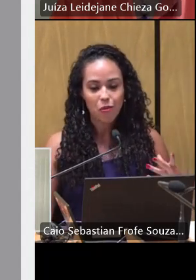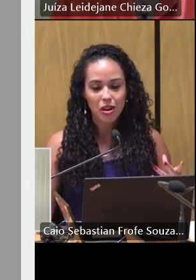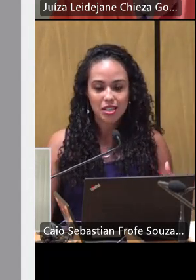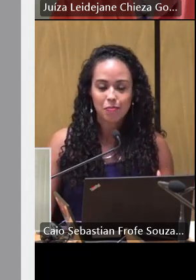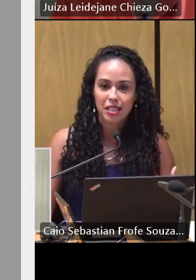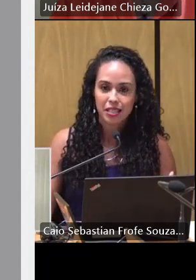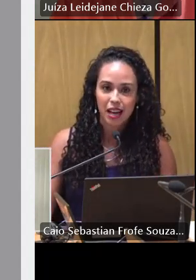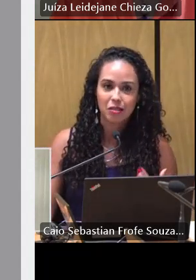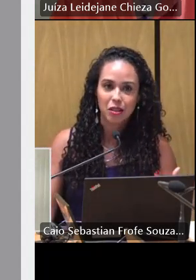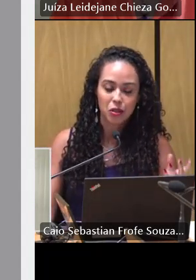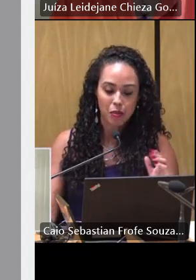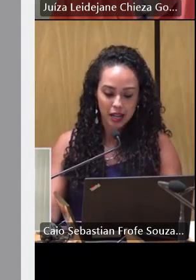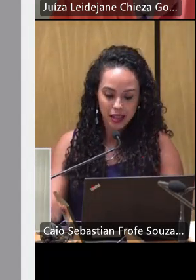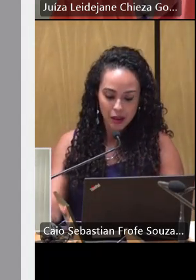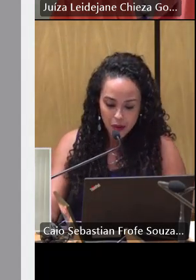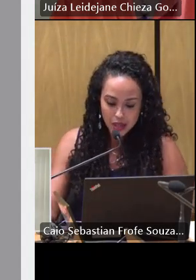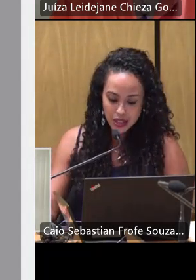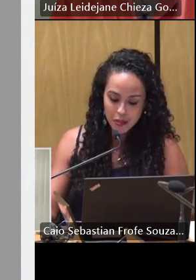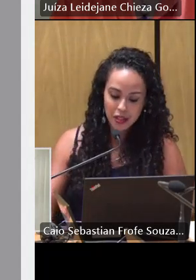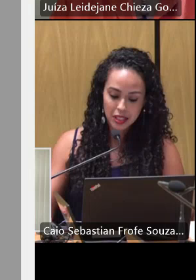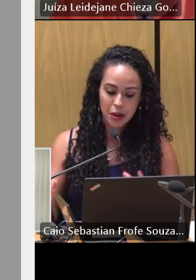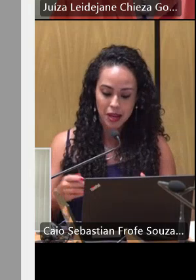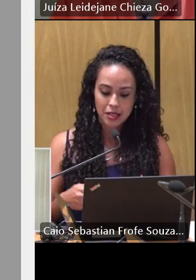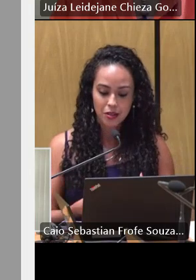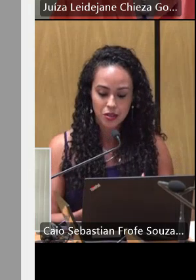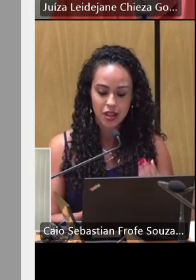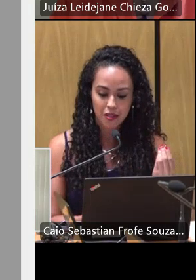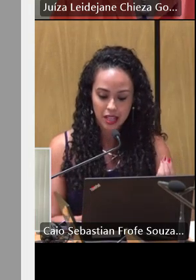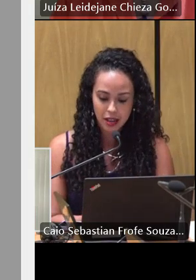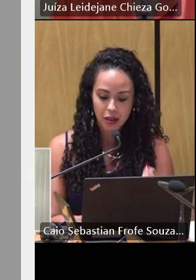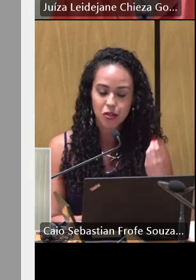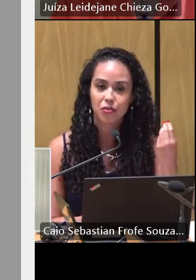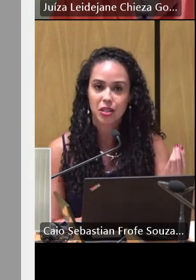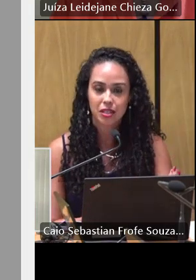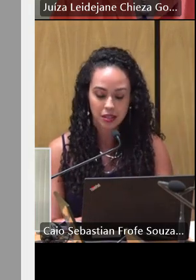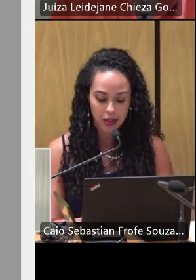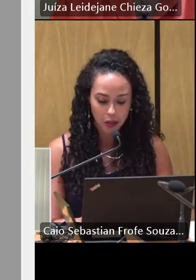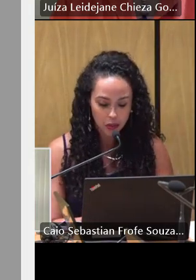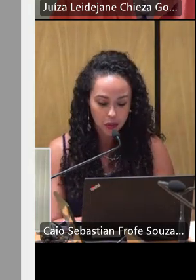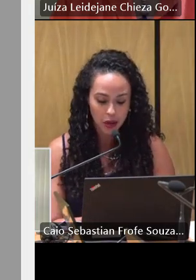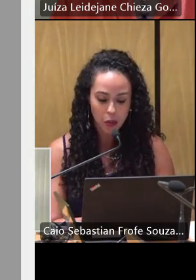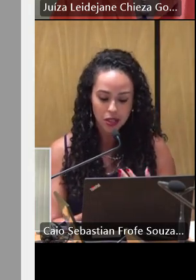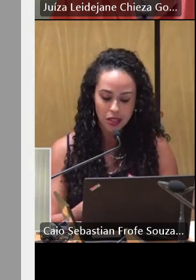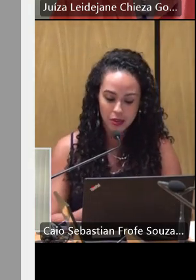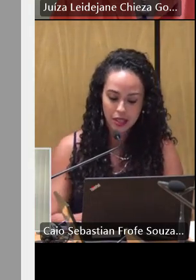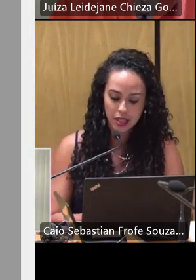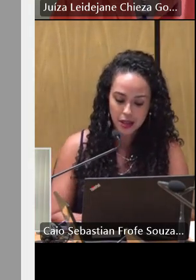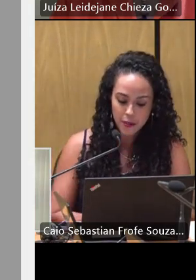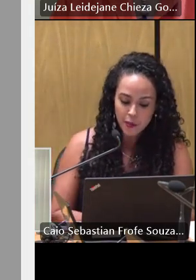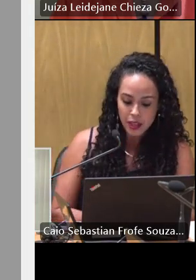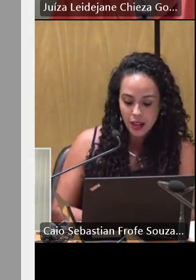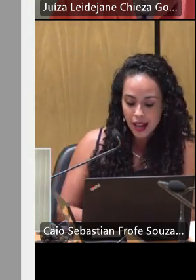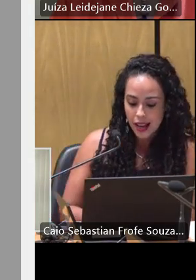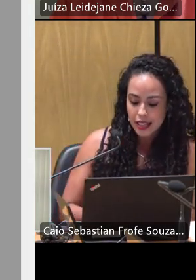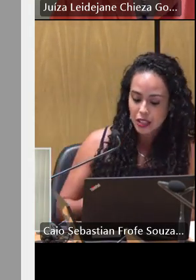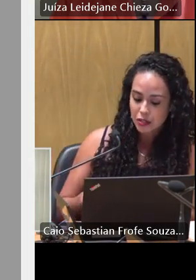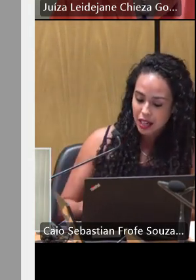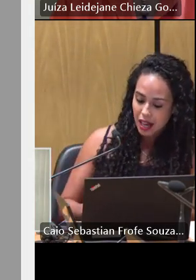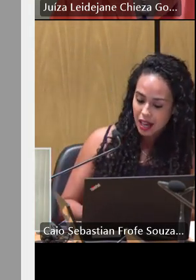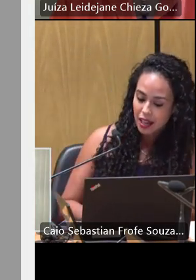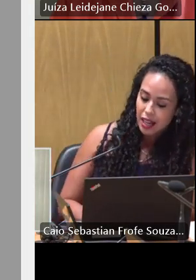como esse passado que nos marca até hoje também foi também passado de reflexão de valorização da cultura e como a gente precisa eh